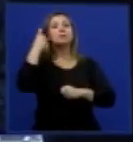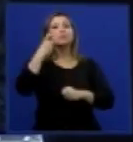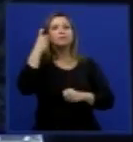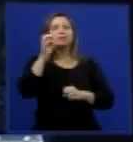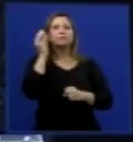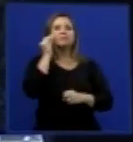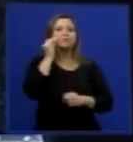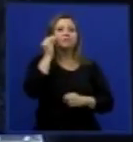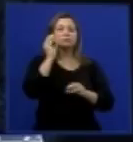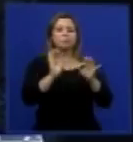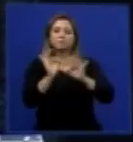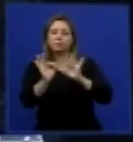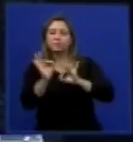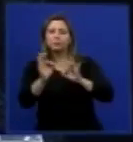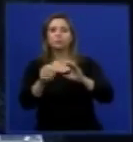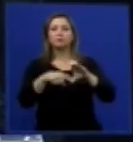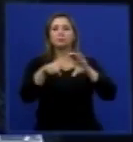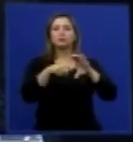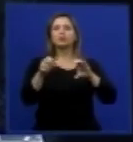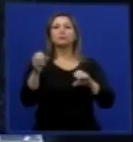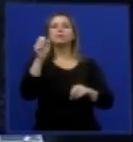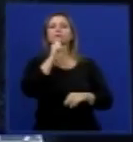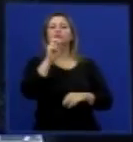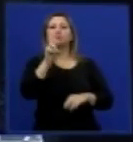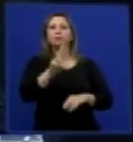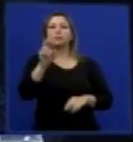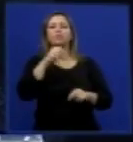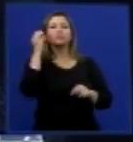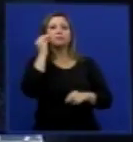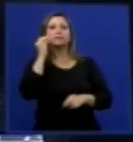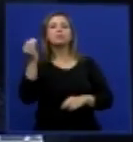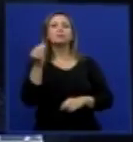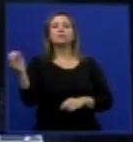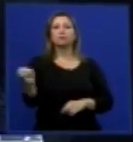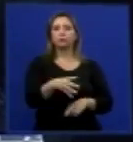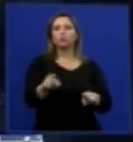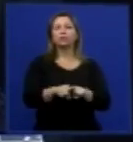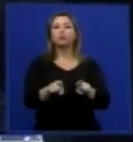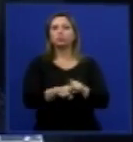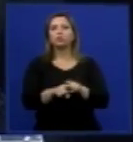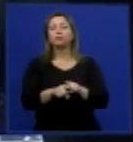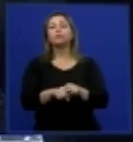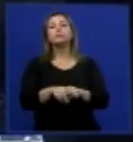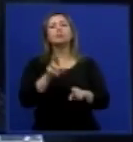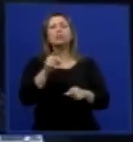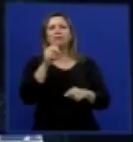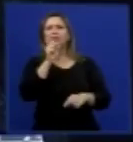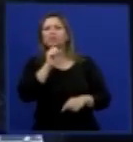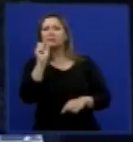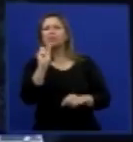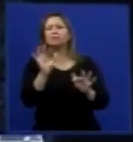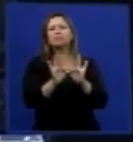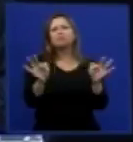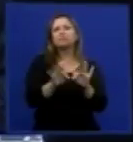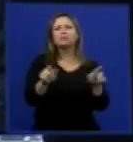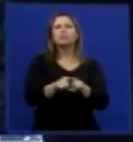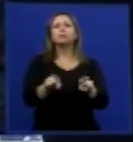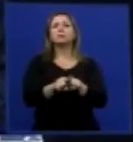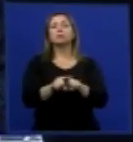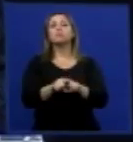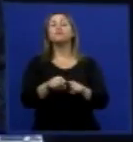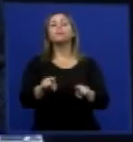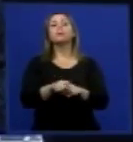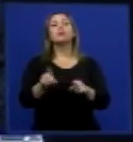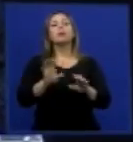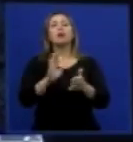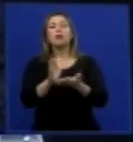pequenos defeitos porém em comparação com a disponibilidade de matériaprima no Brasil são carcaças